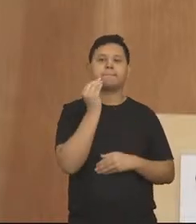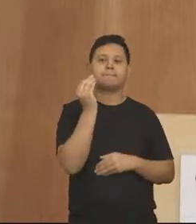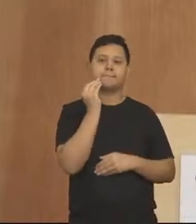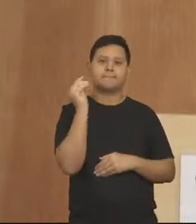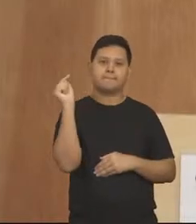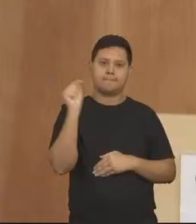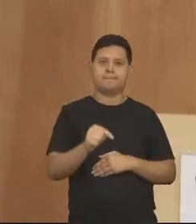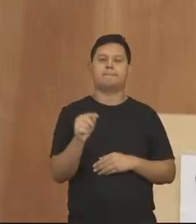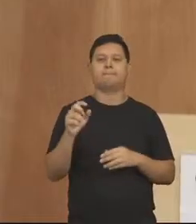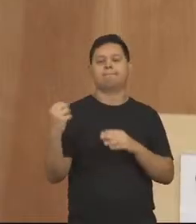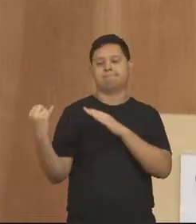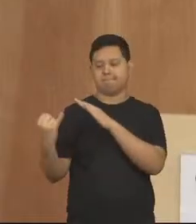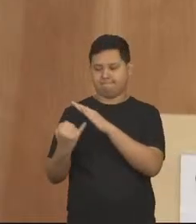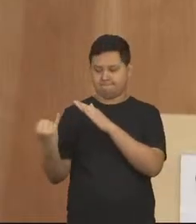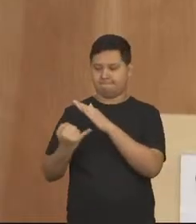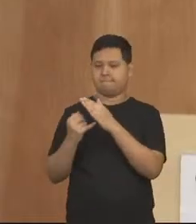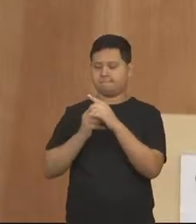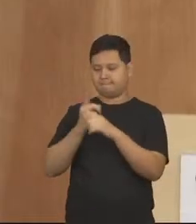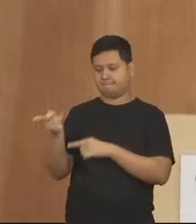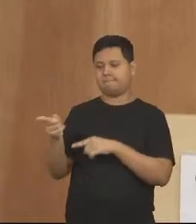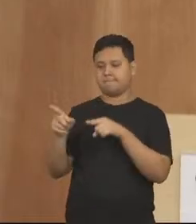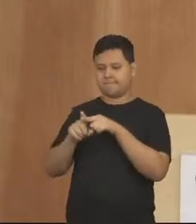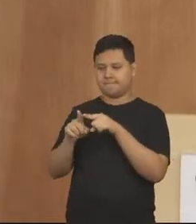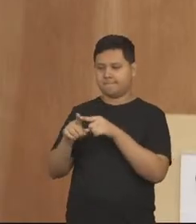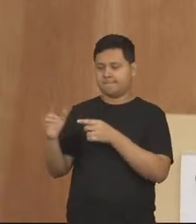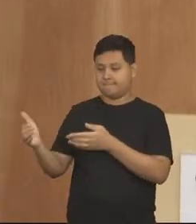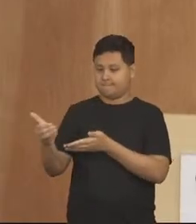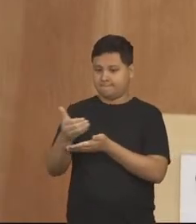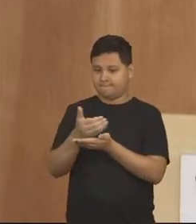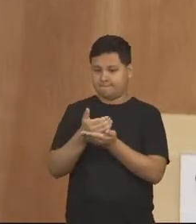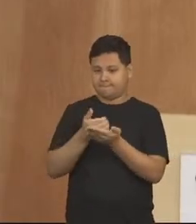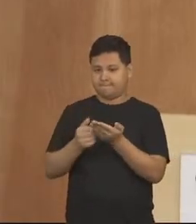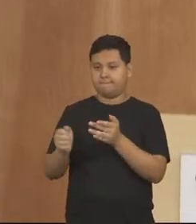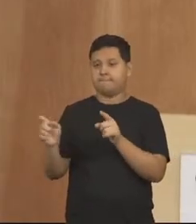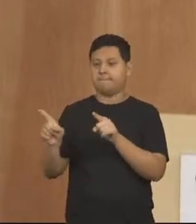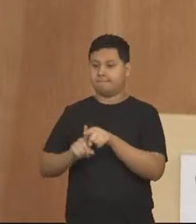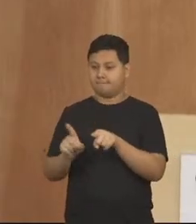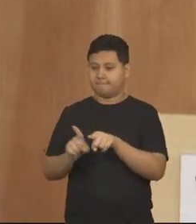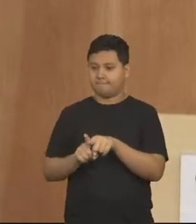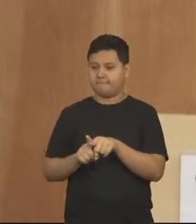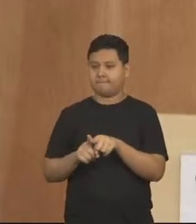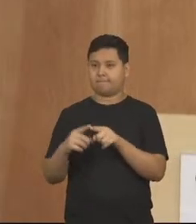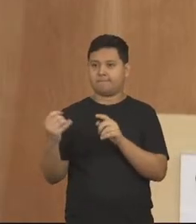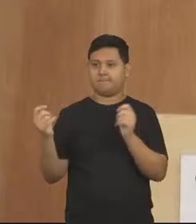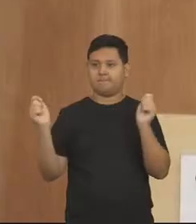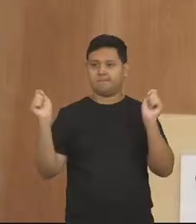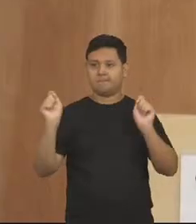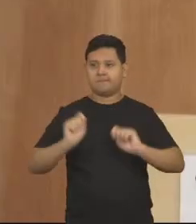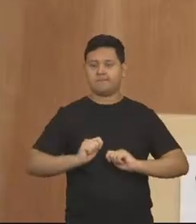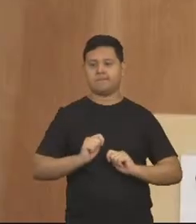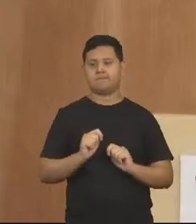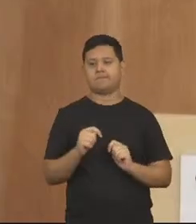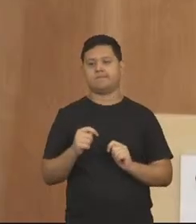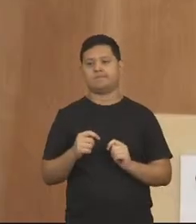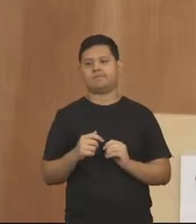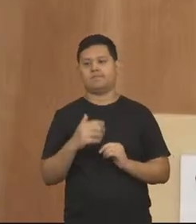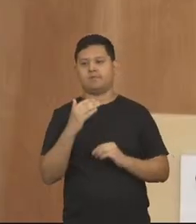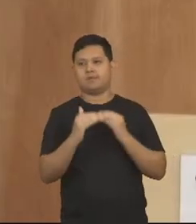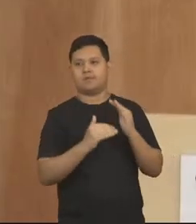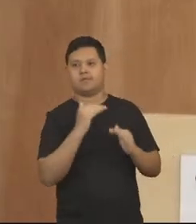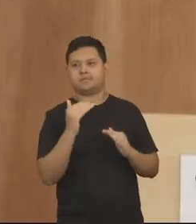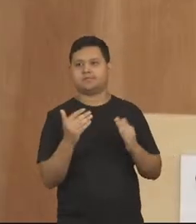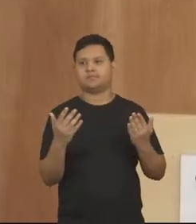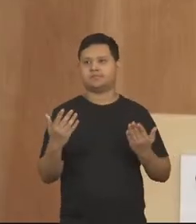oportunidade para a entidade, além dela fazer a captação, ela também poder fazer a opção